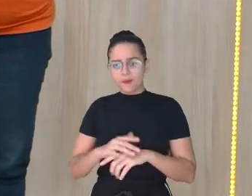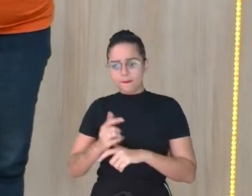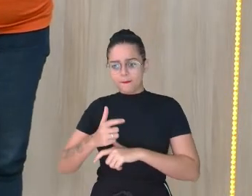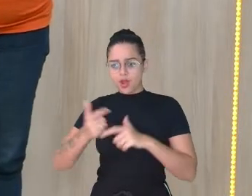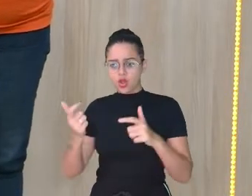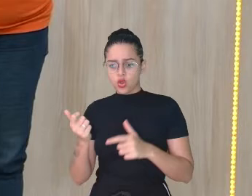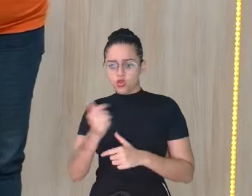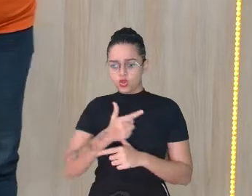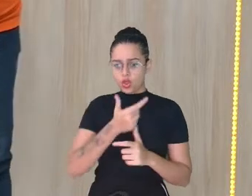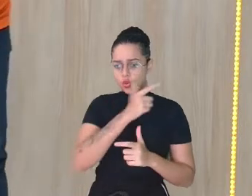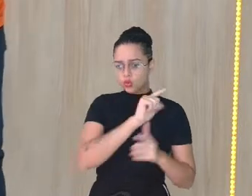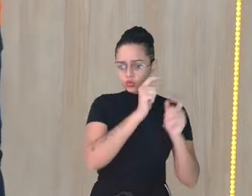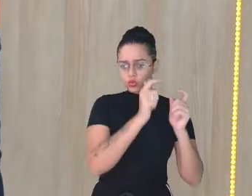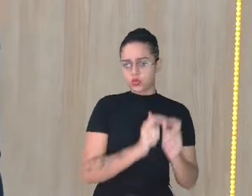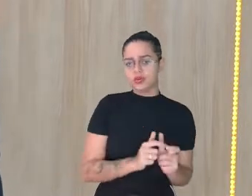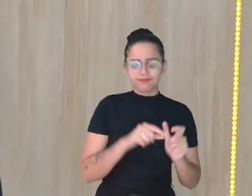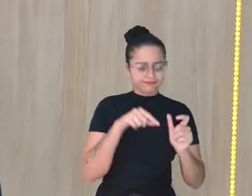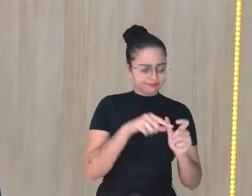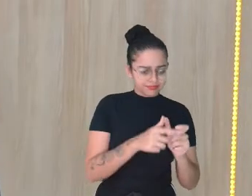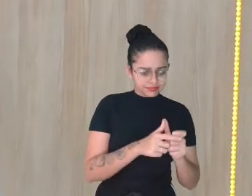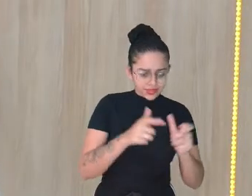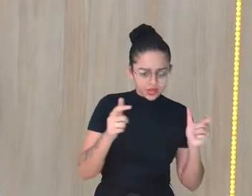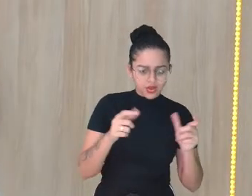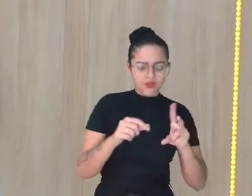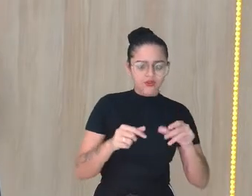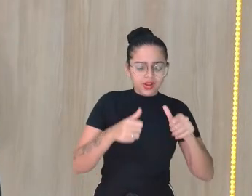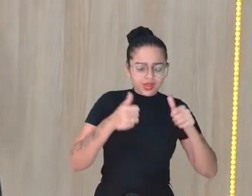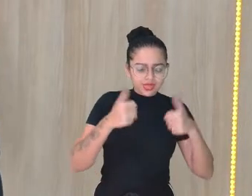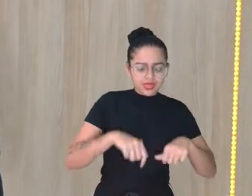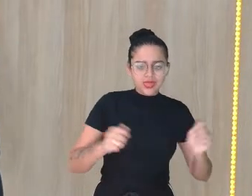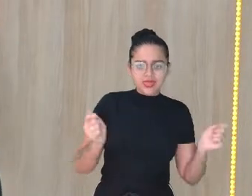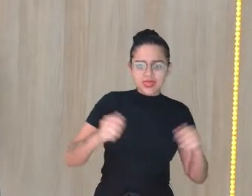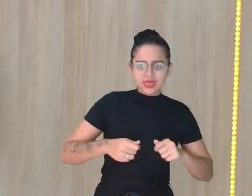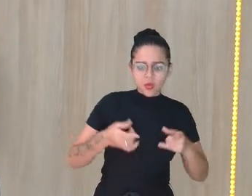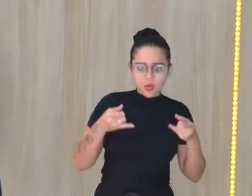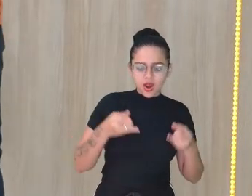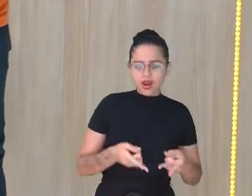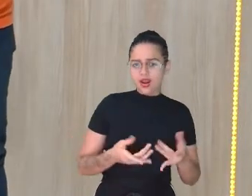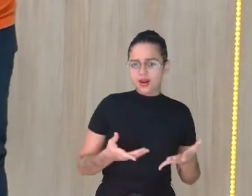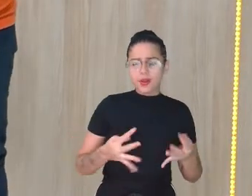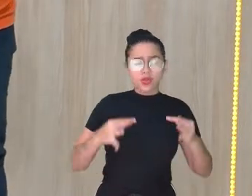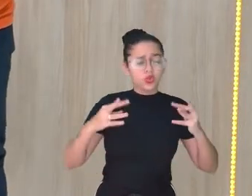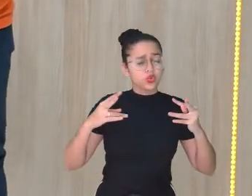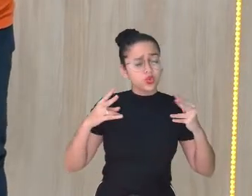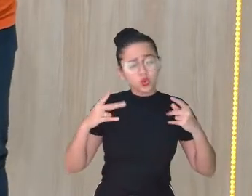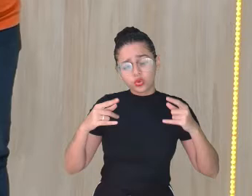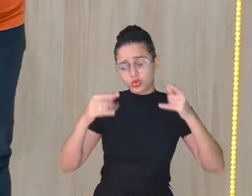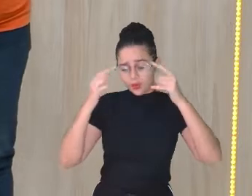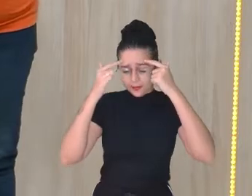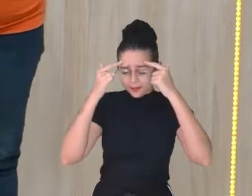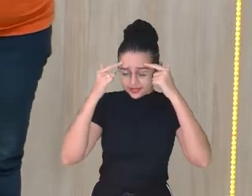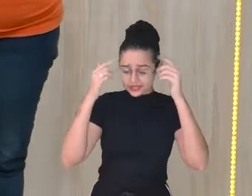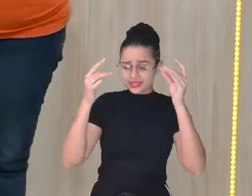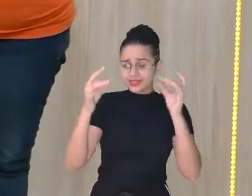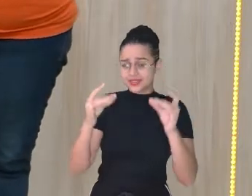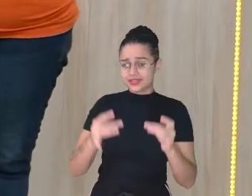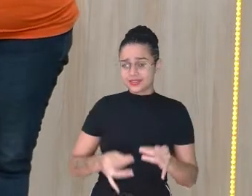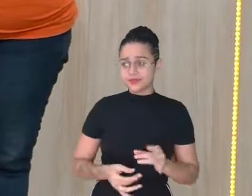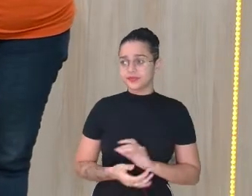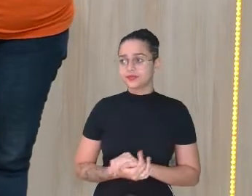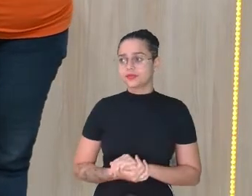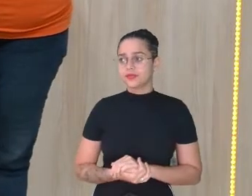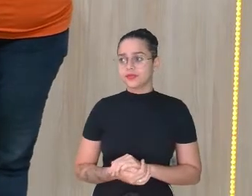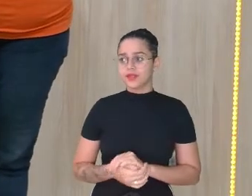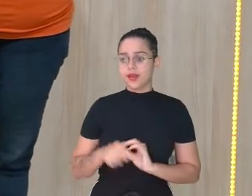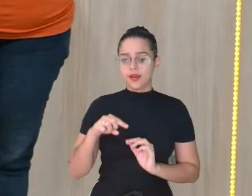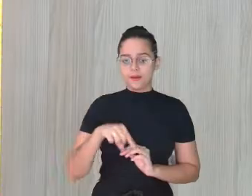outro ambiente, se aquele ambiente maior vai caber uma cama king size. Ou seja, tudo isso eles vão pensando, né? Na